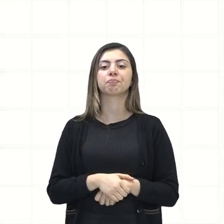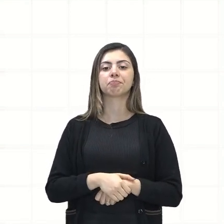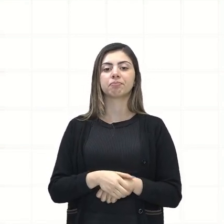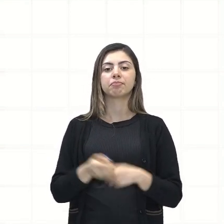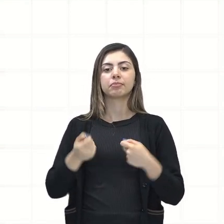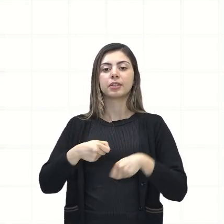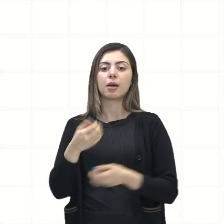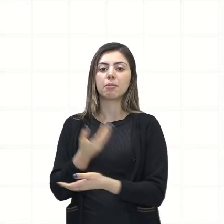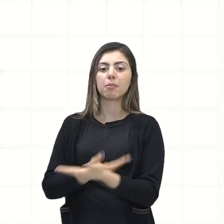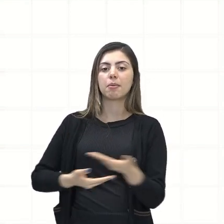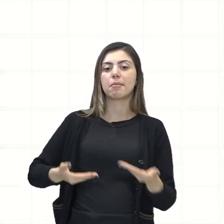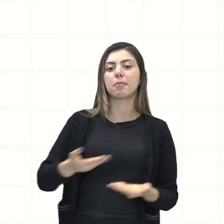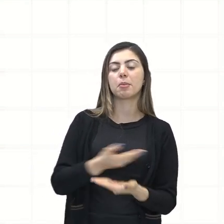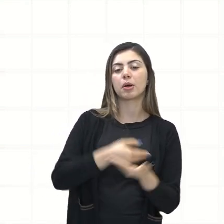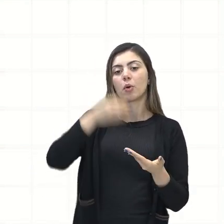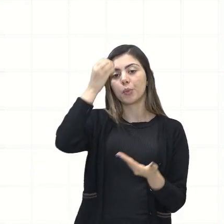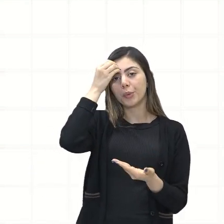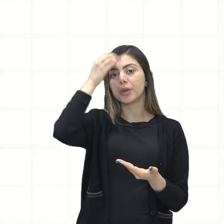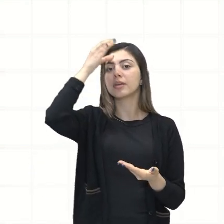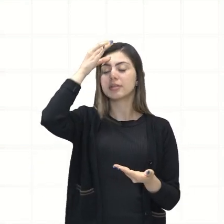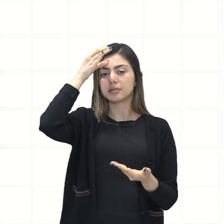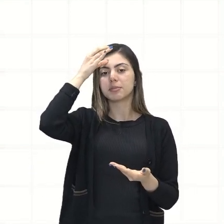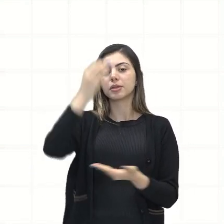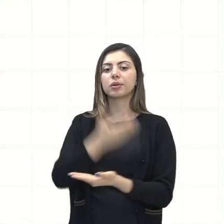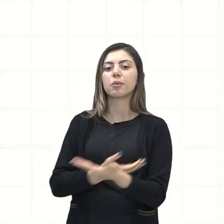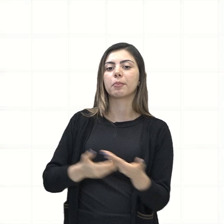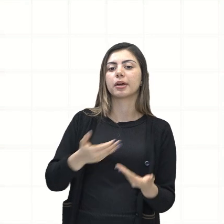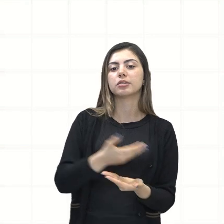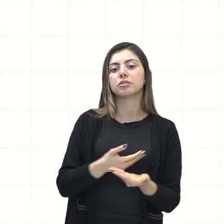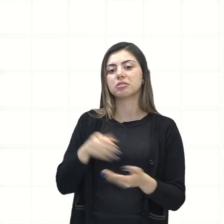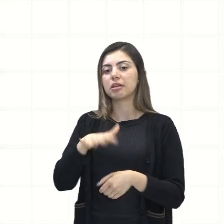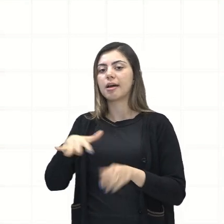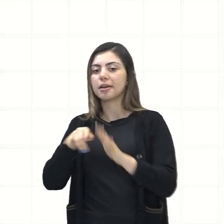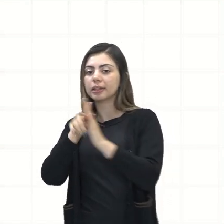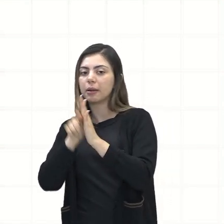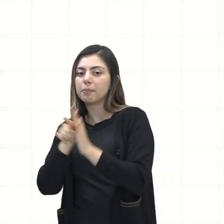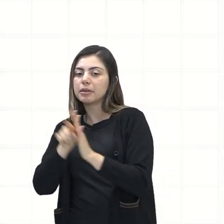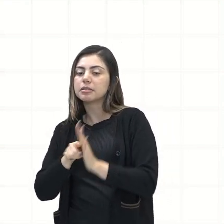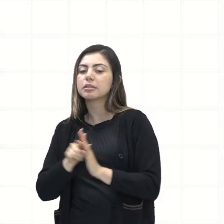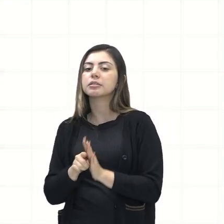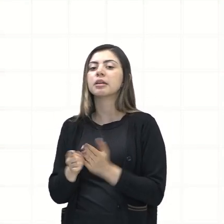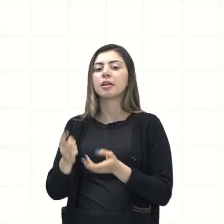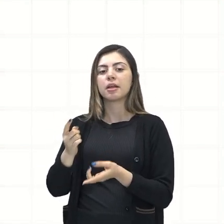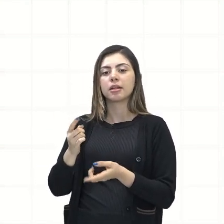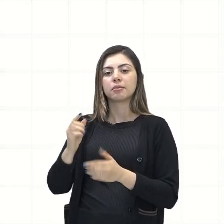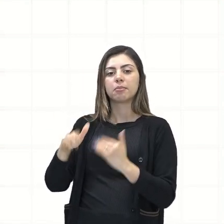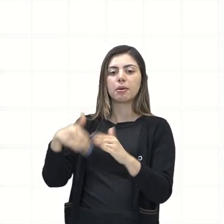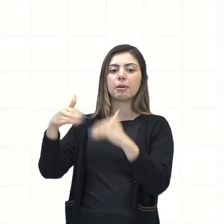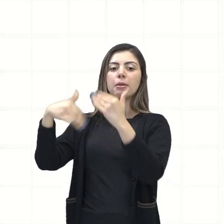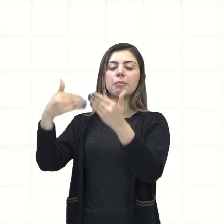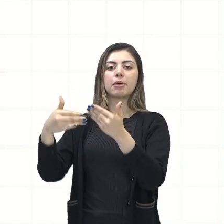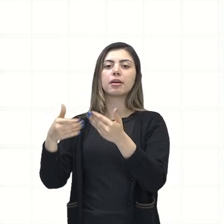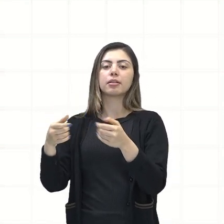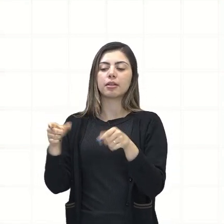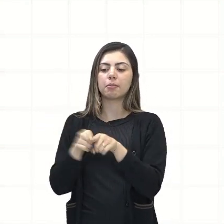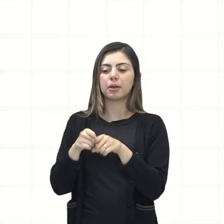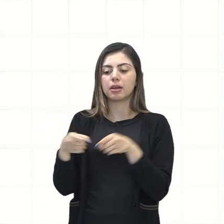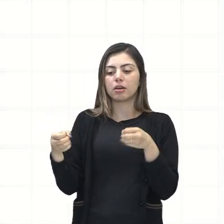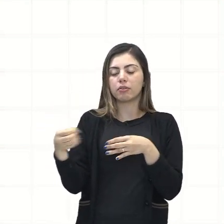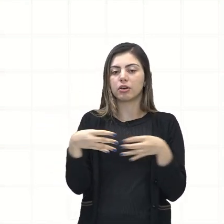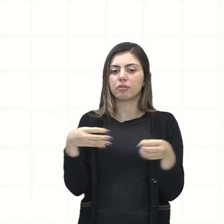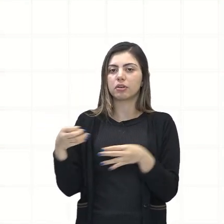e compartilhamento de conhecimento, tanto na pesquisa, de uma forma geral, como no desenvolvimento e também na